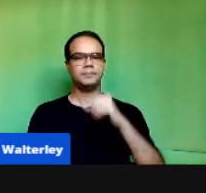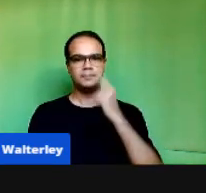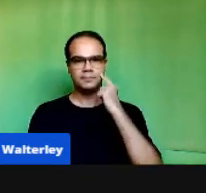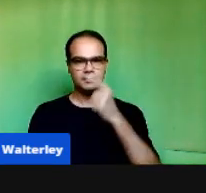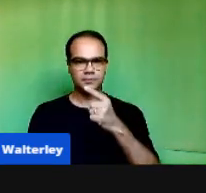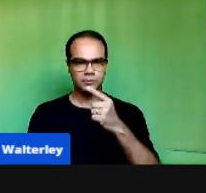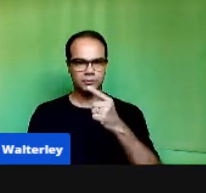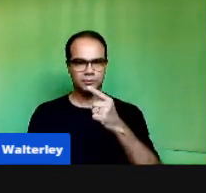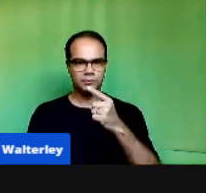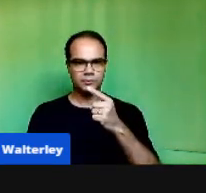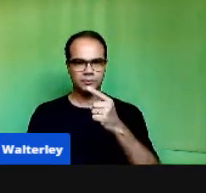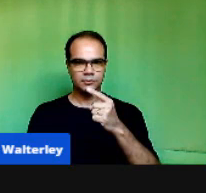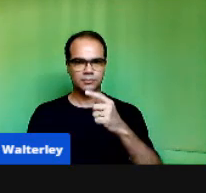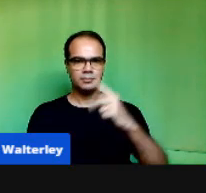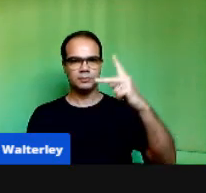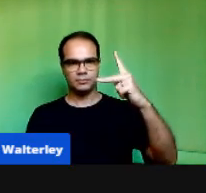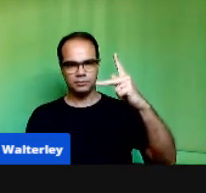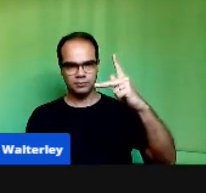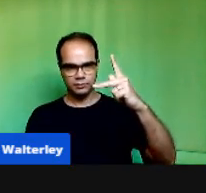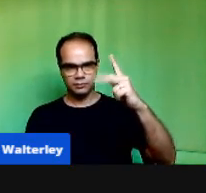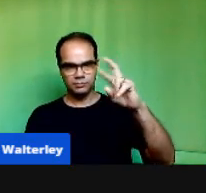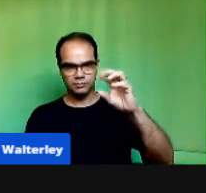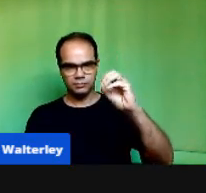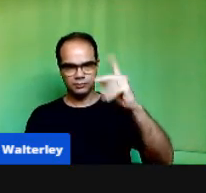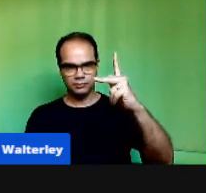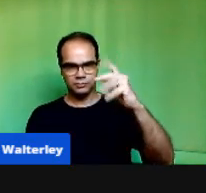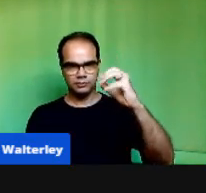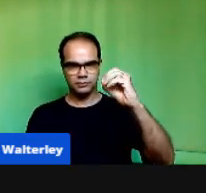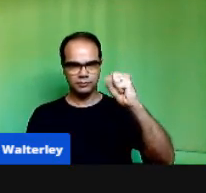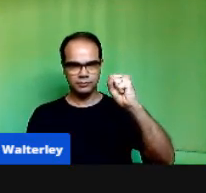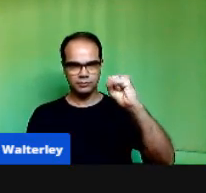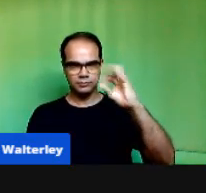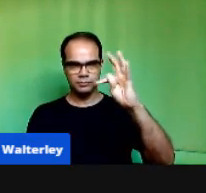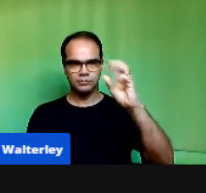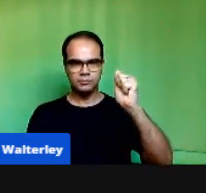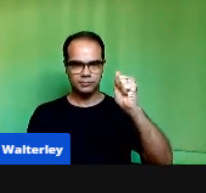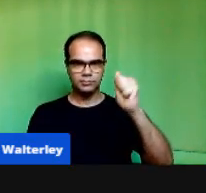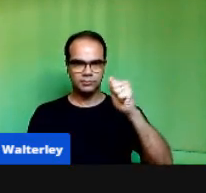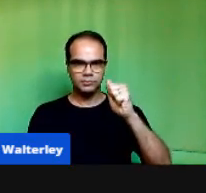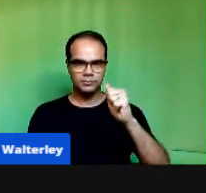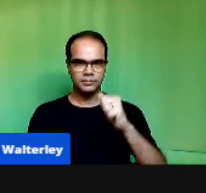propósito também, tá? Então, ela é dividida em 3 momentos: prazer,